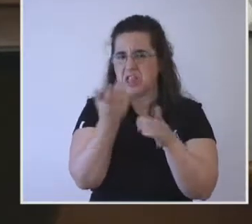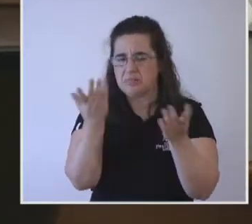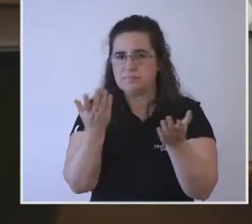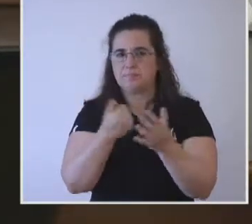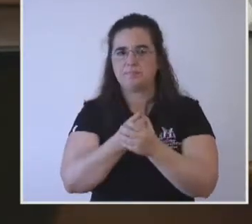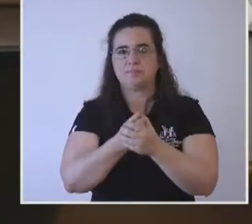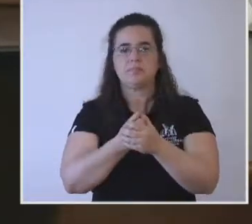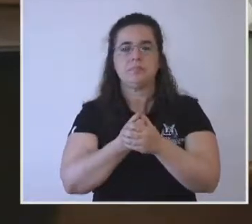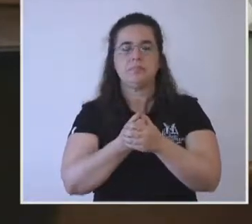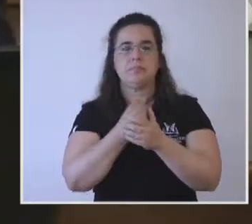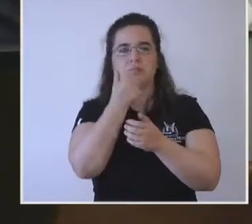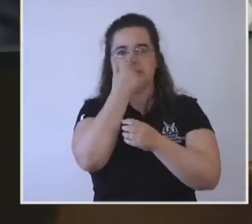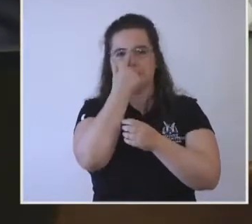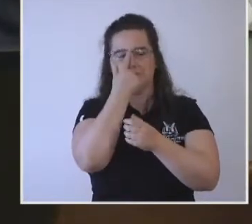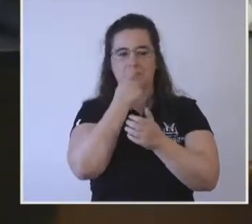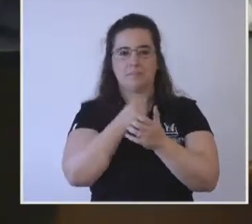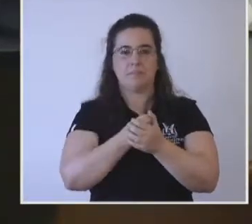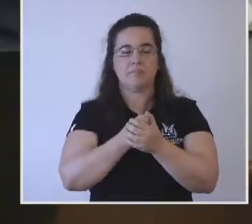significativa, uma vez mais.